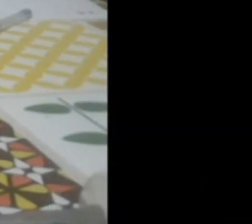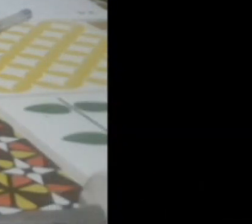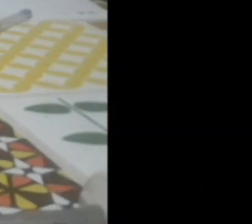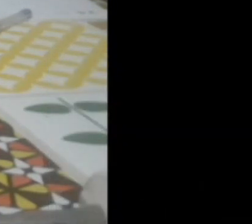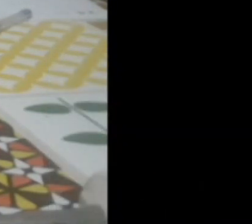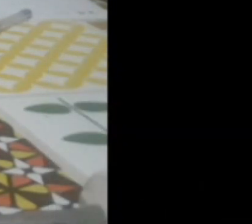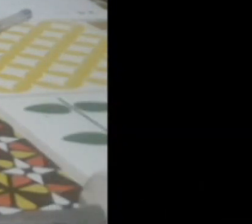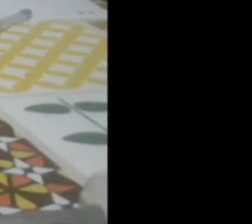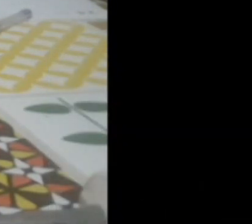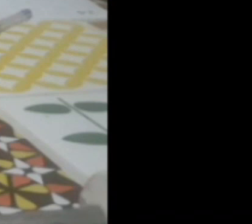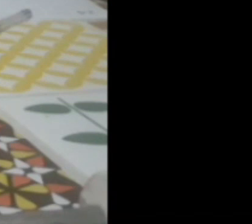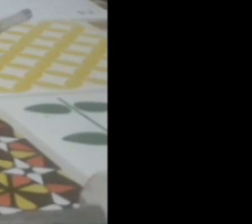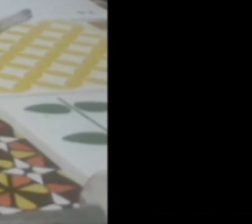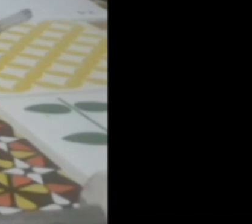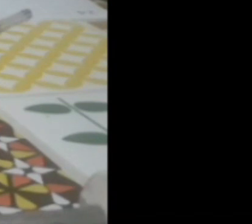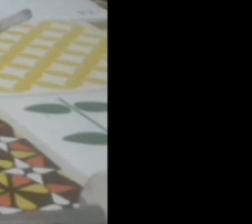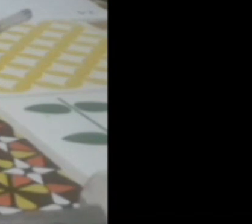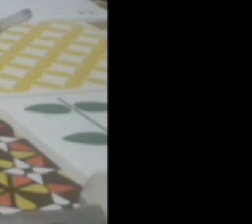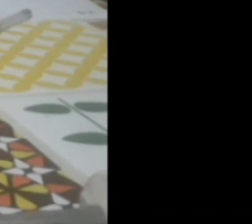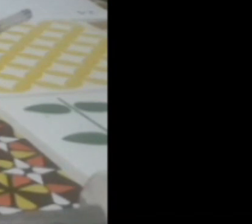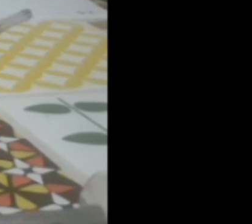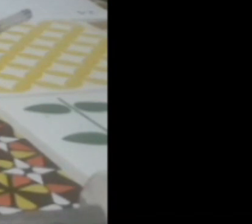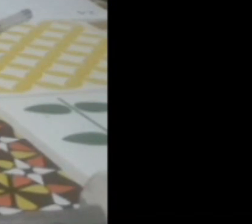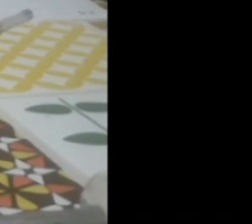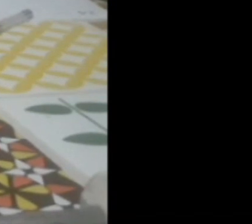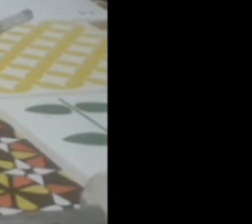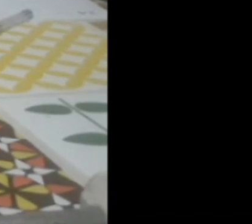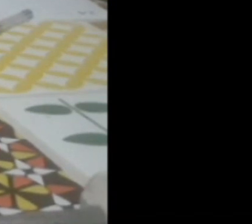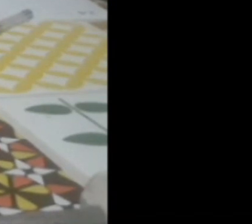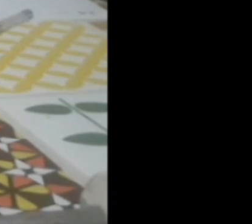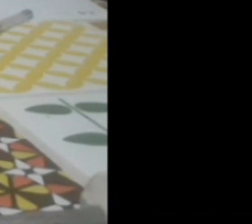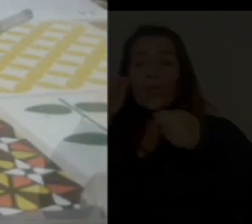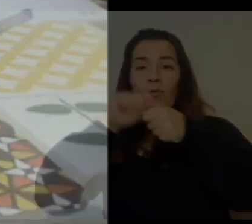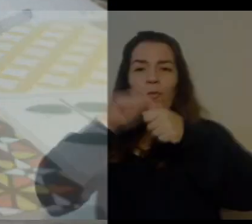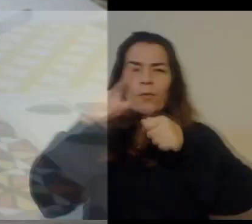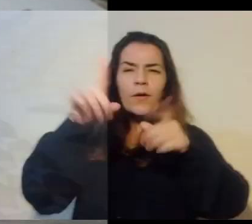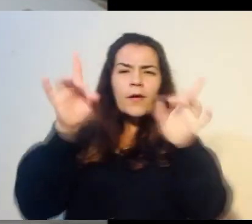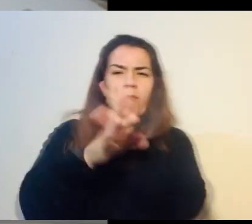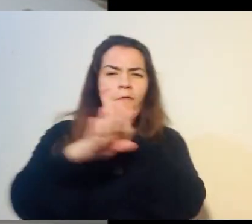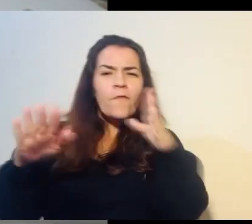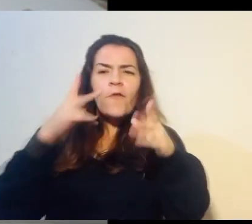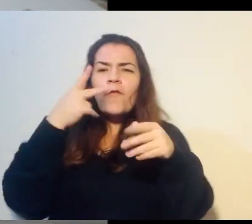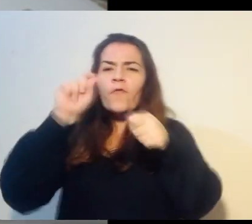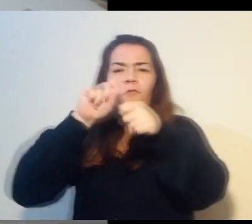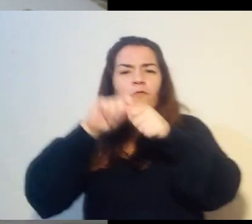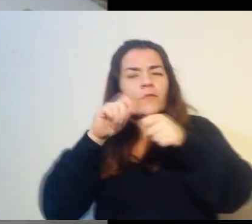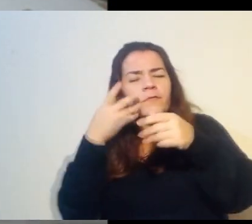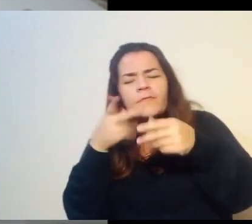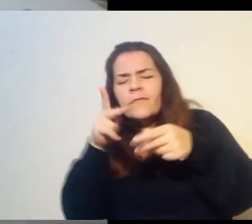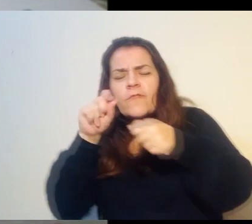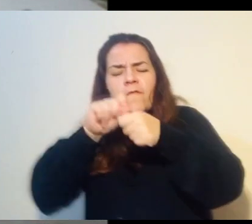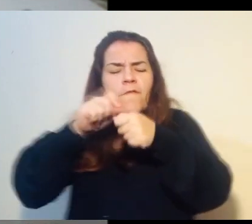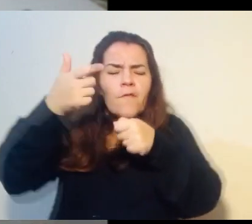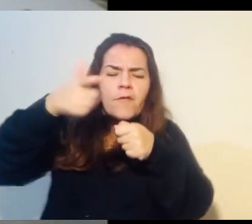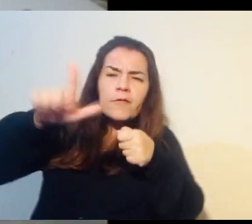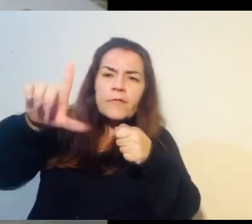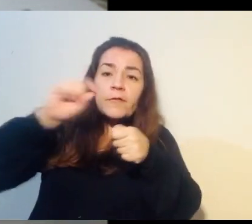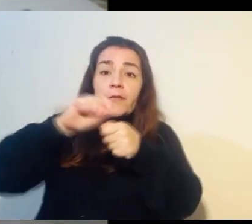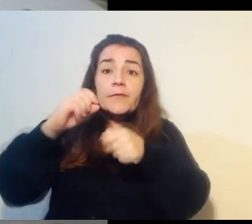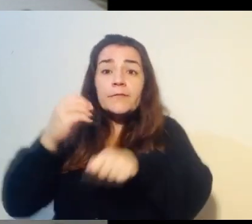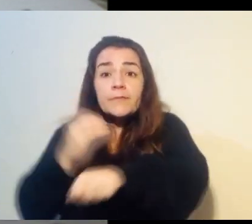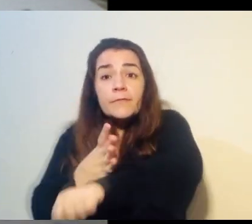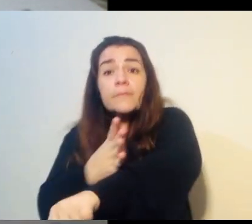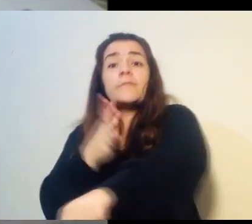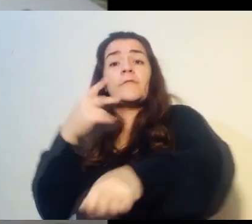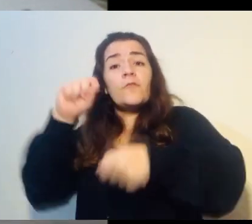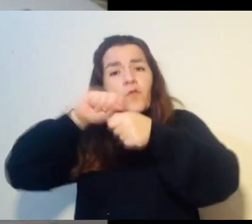E aí, conforme você for tocando, você pode ir aprimorando, você vê, nossa, essa notinha, você vai abrindo um pouquinho mais, vai caprichando um pouquinho mais nele, e você vai